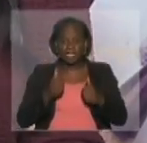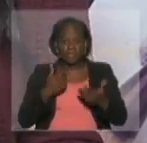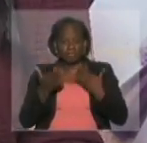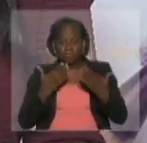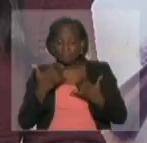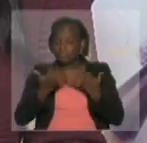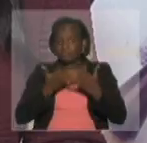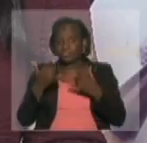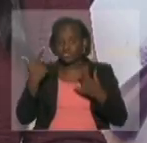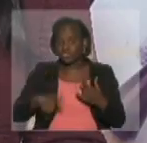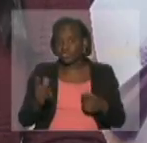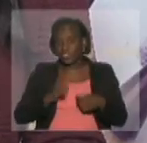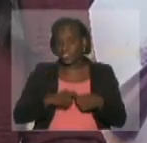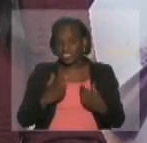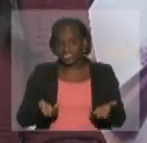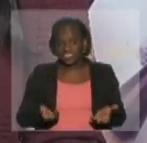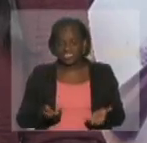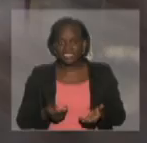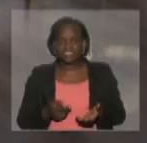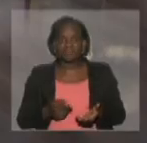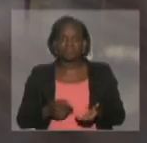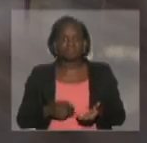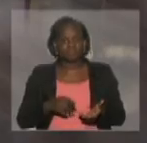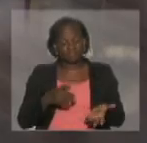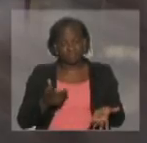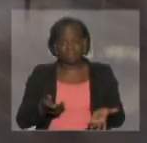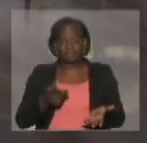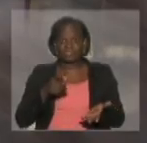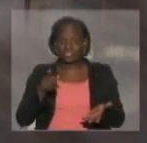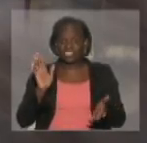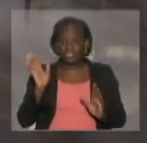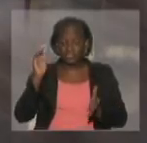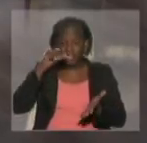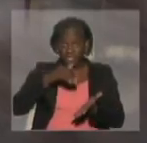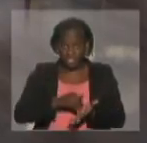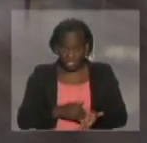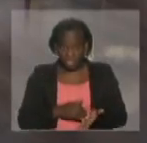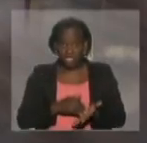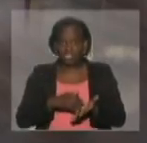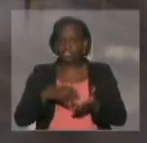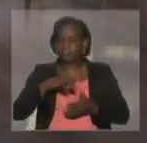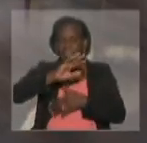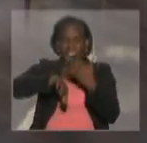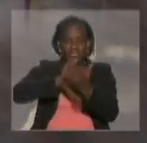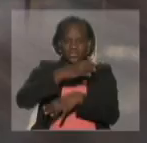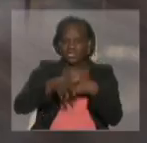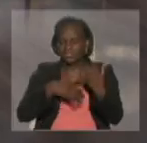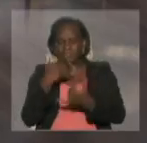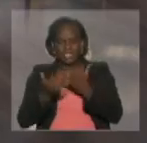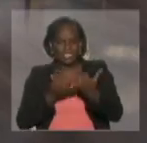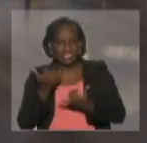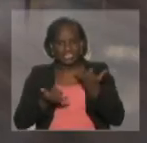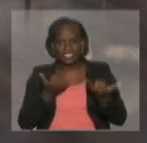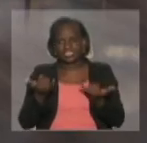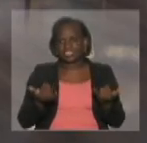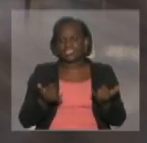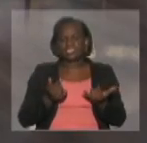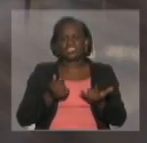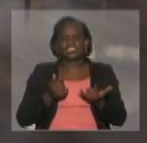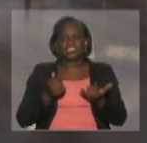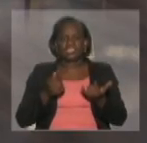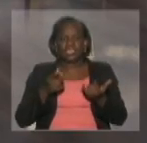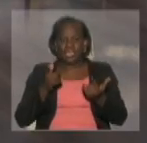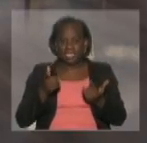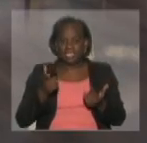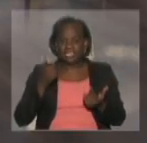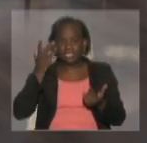estão brincando. Não é pois isso? Exatamente. Aí já pro final já vira uma farra, aí nessa parte aqui eu